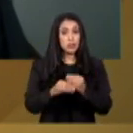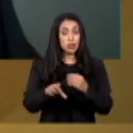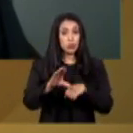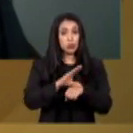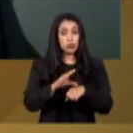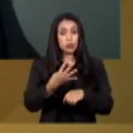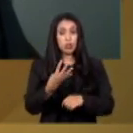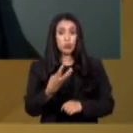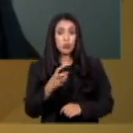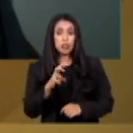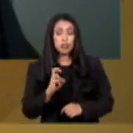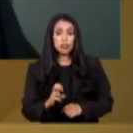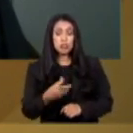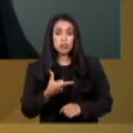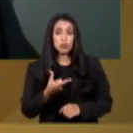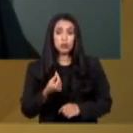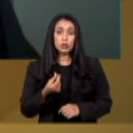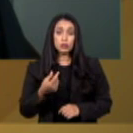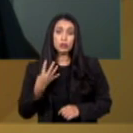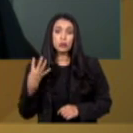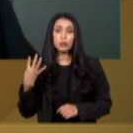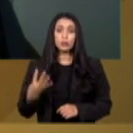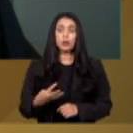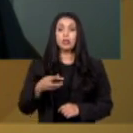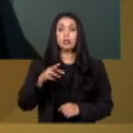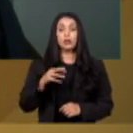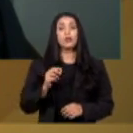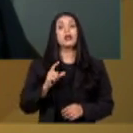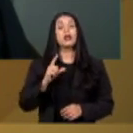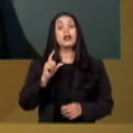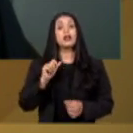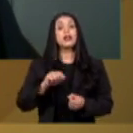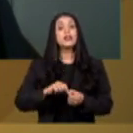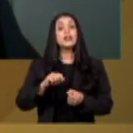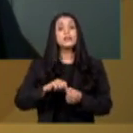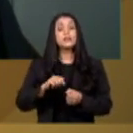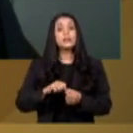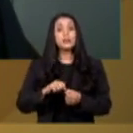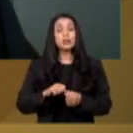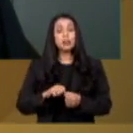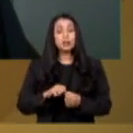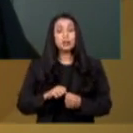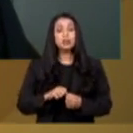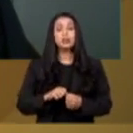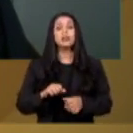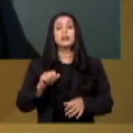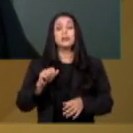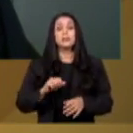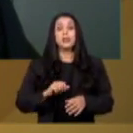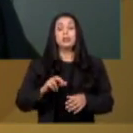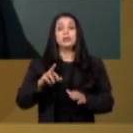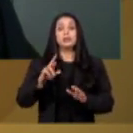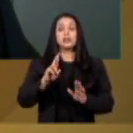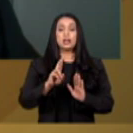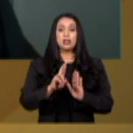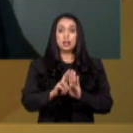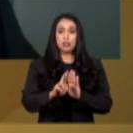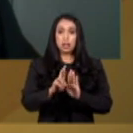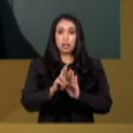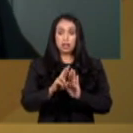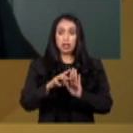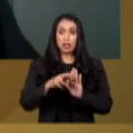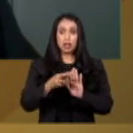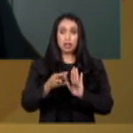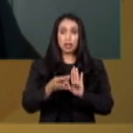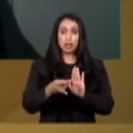constitucional 45/2004 é regida pelos respectivos regimentos internos